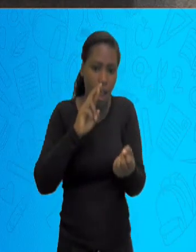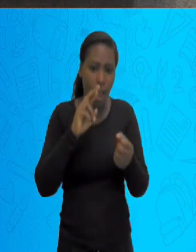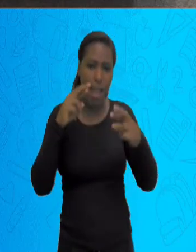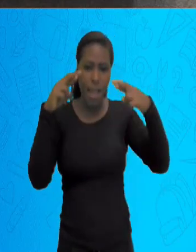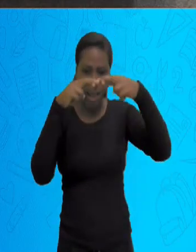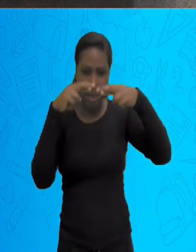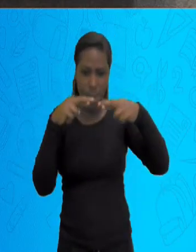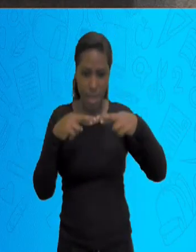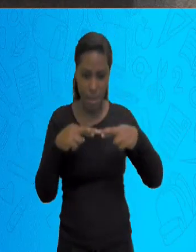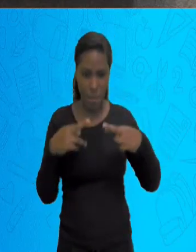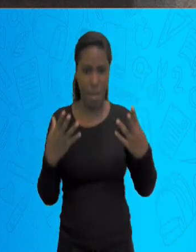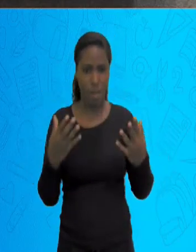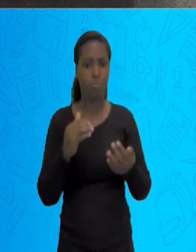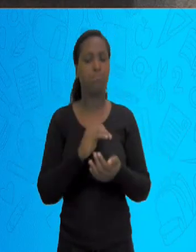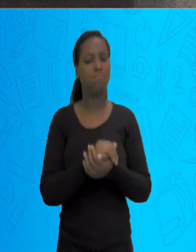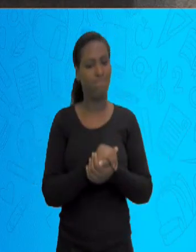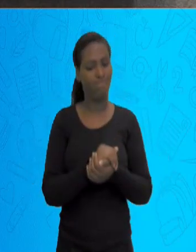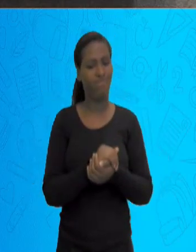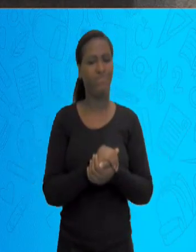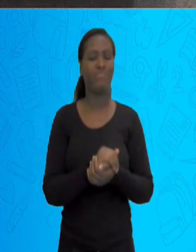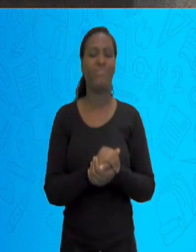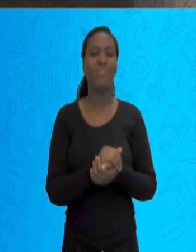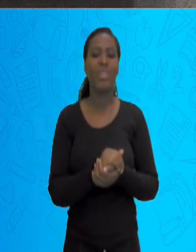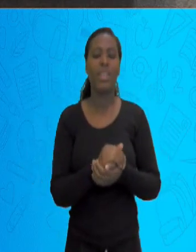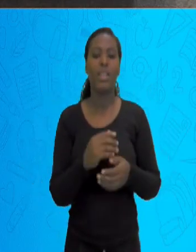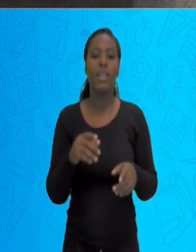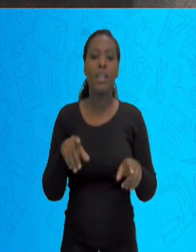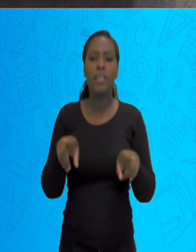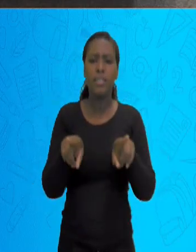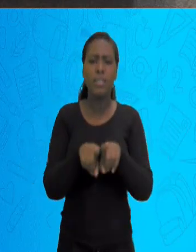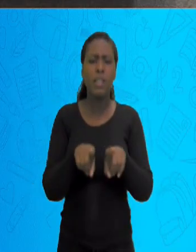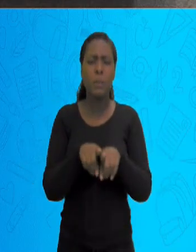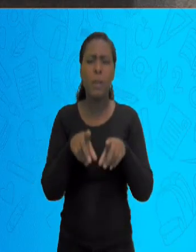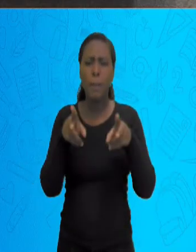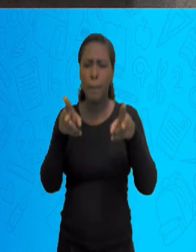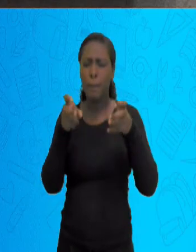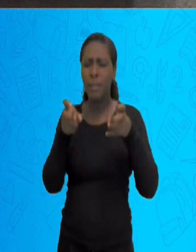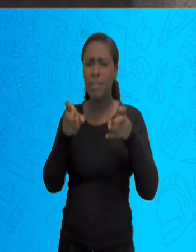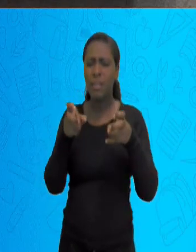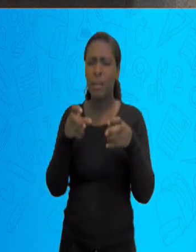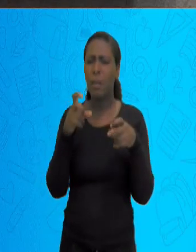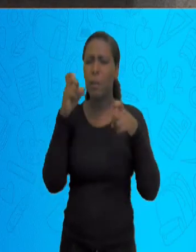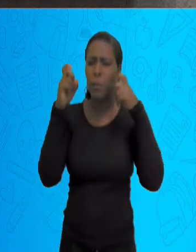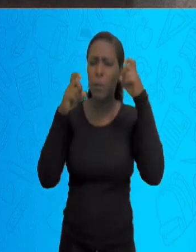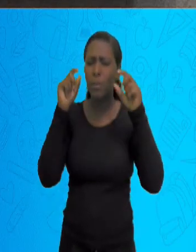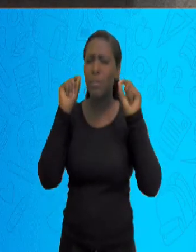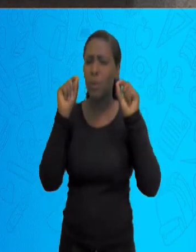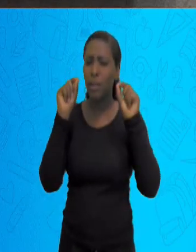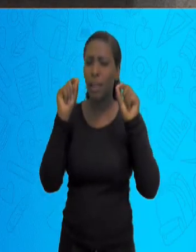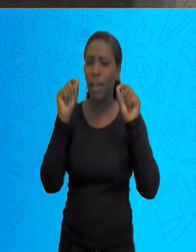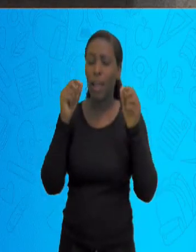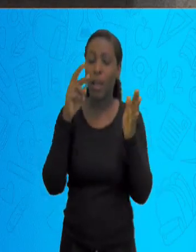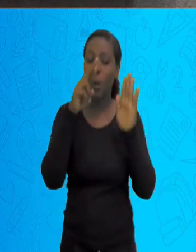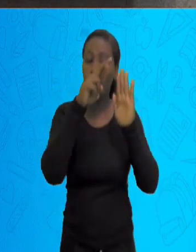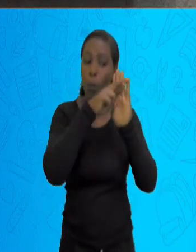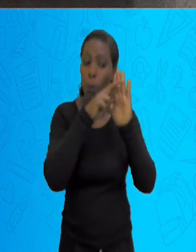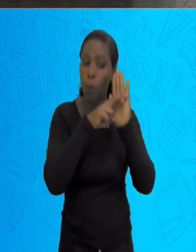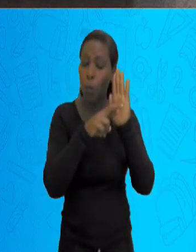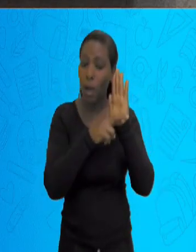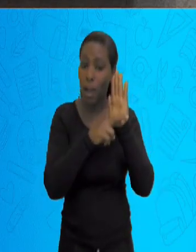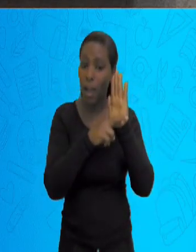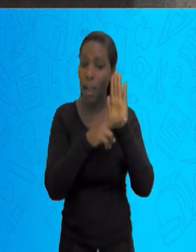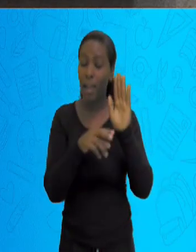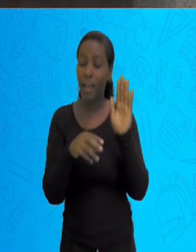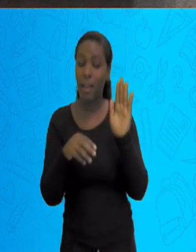decassílabo. Observem a preocupação com a regra clássica de composição. Vamos observar